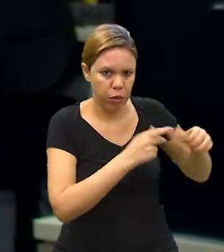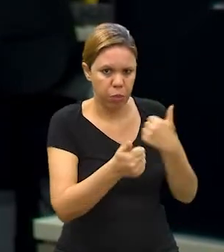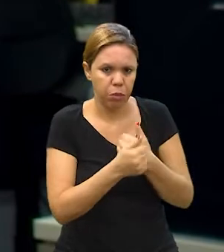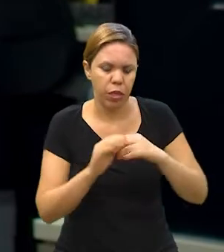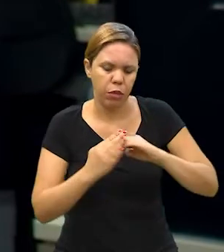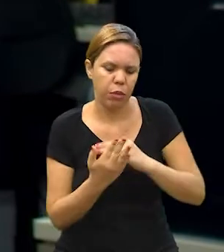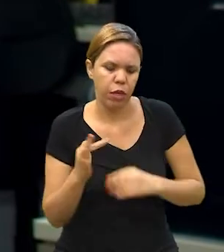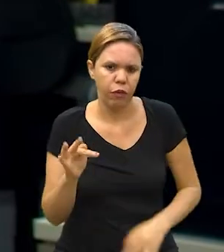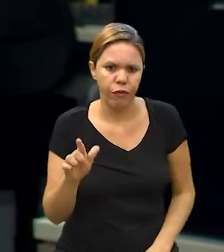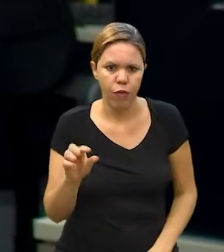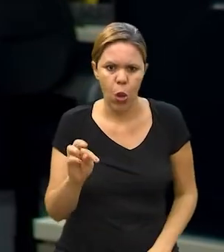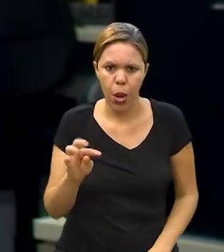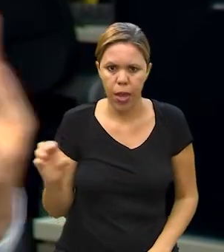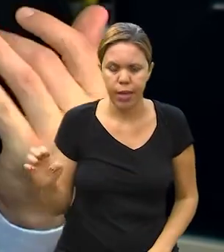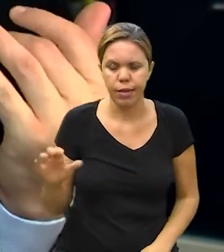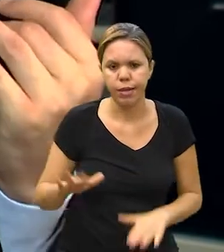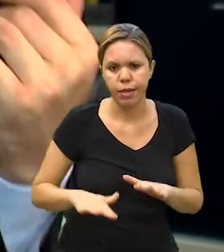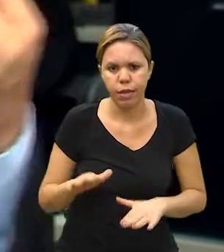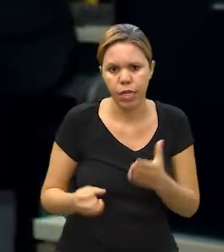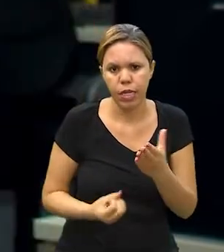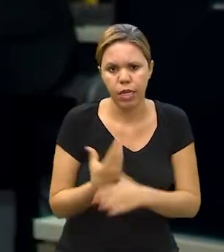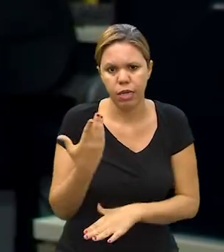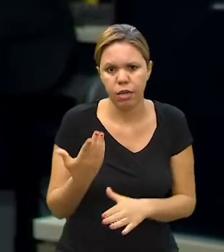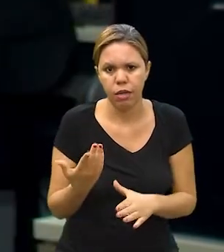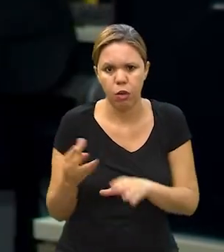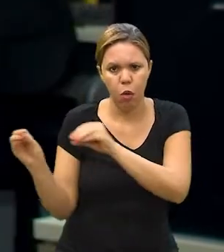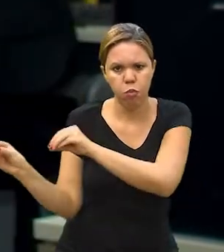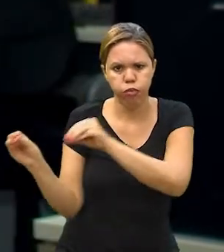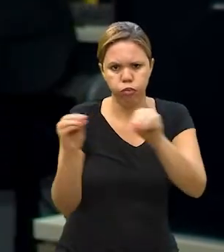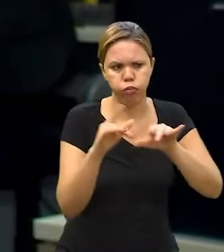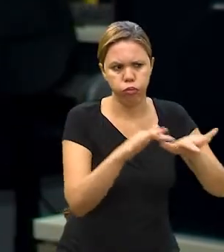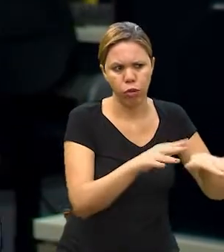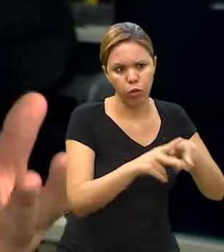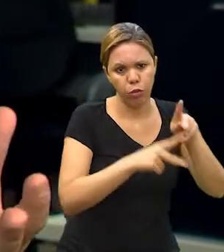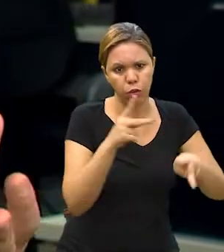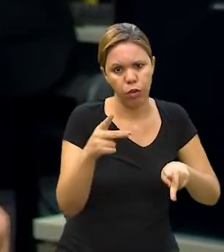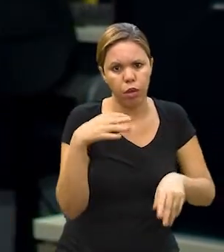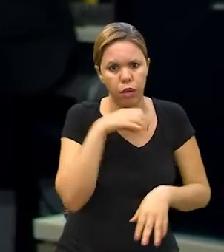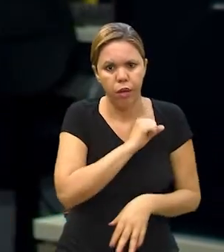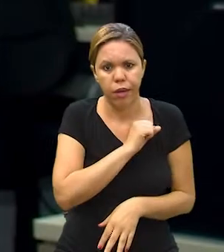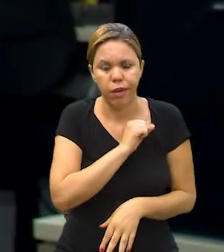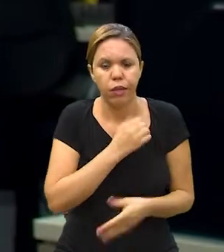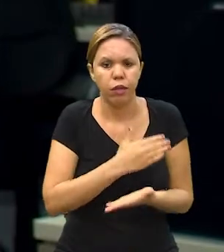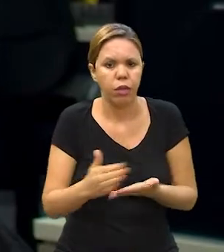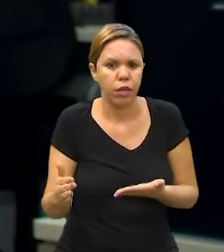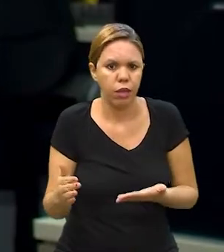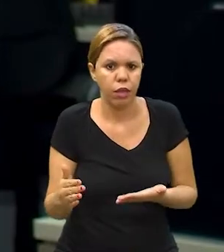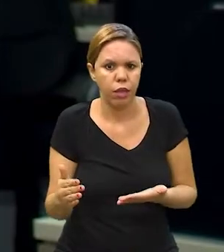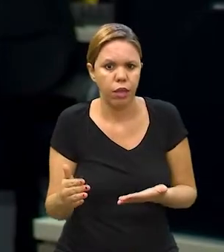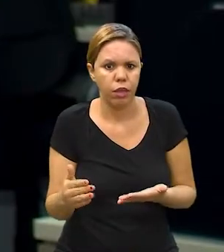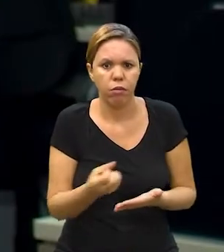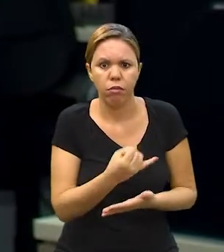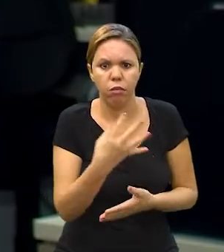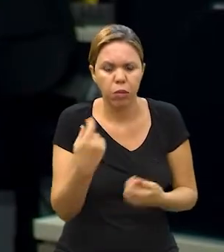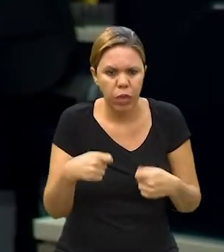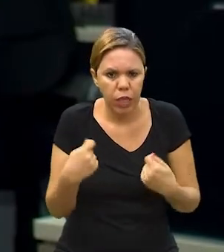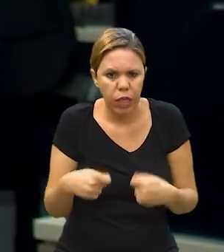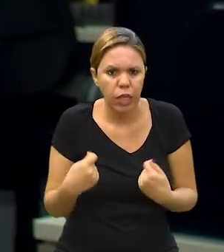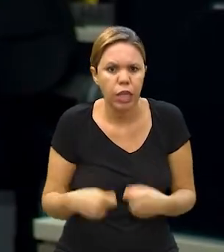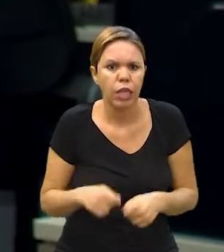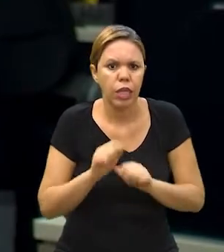né? E de repente, então, foi uma grande migração de pessoas ali que imediatamente começaram, né, a demandar e de